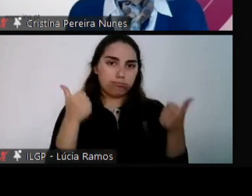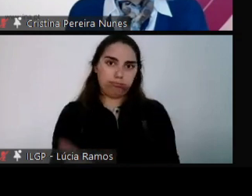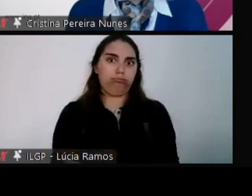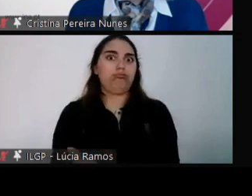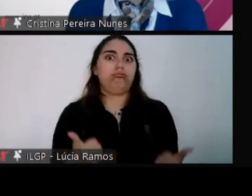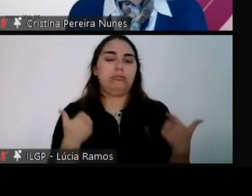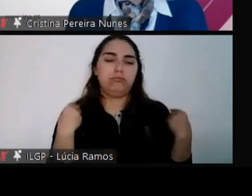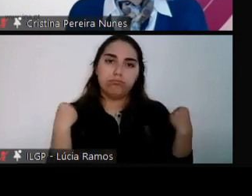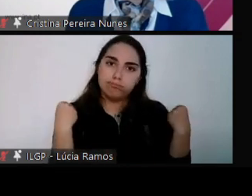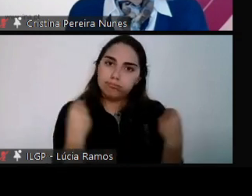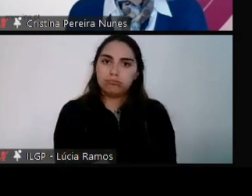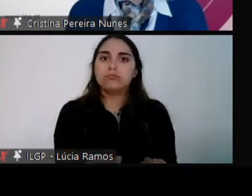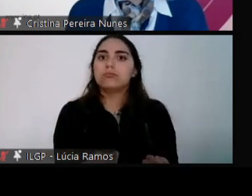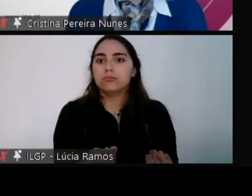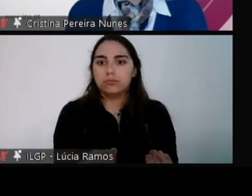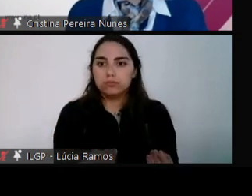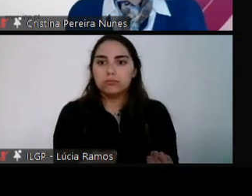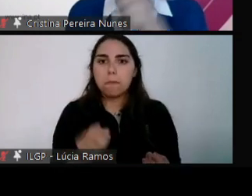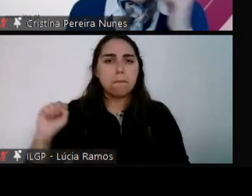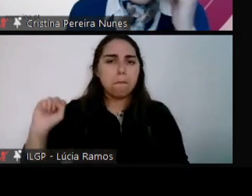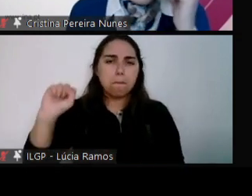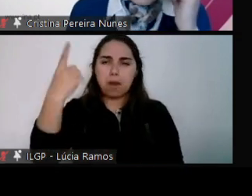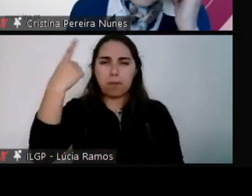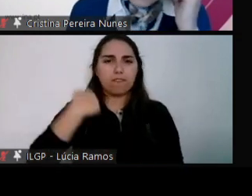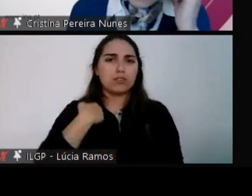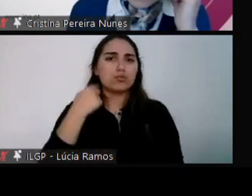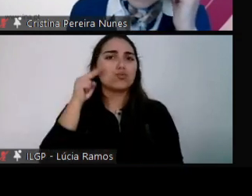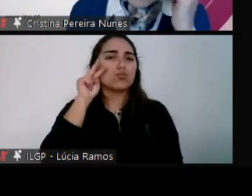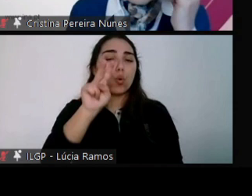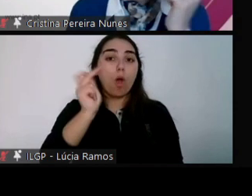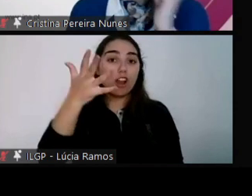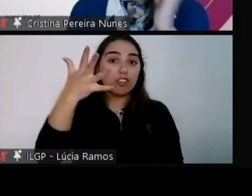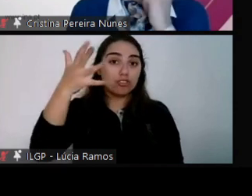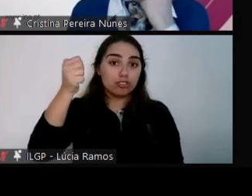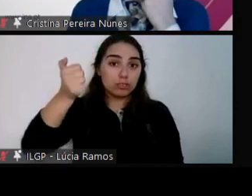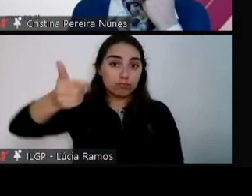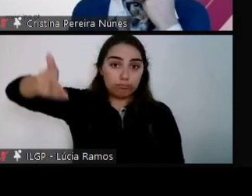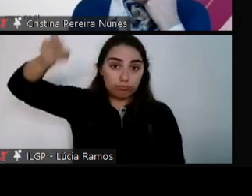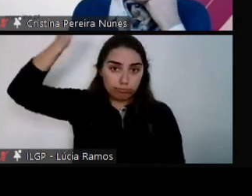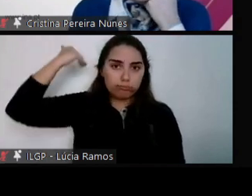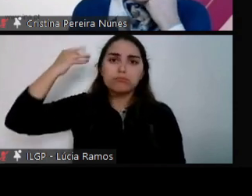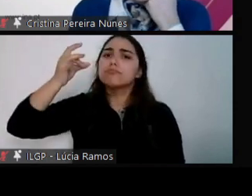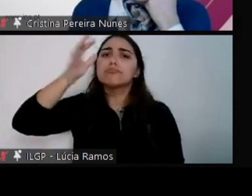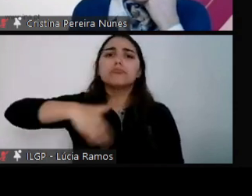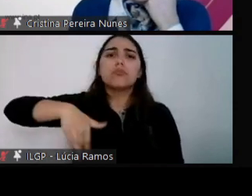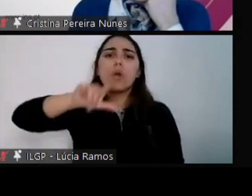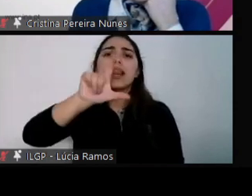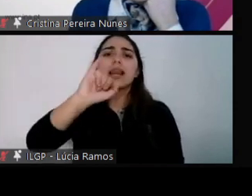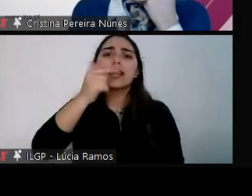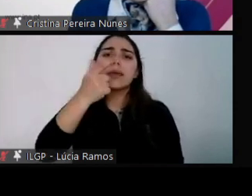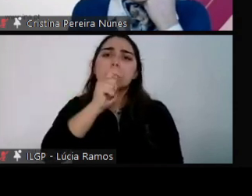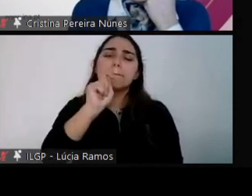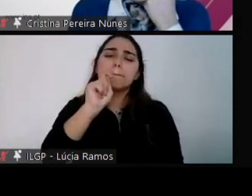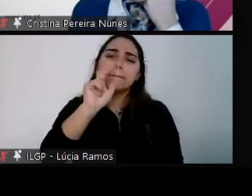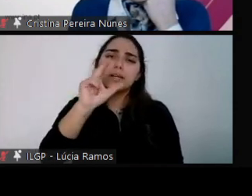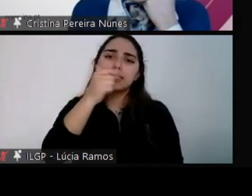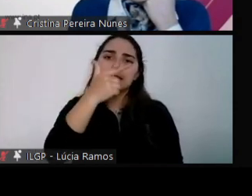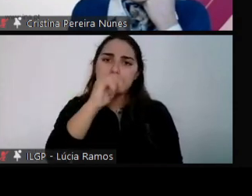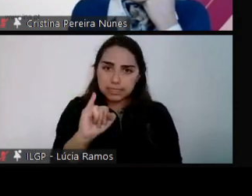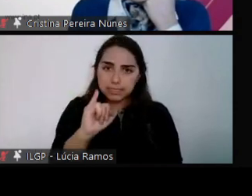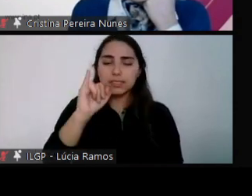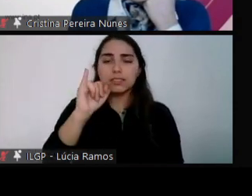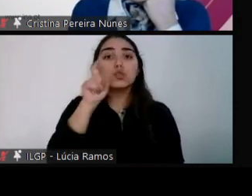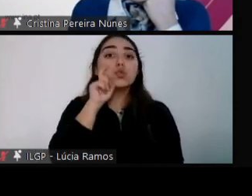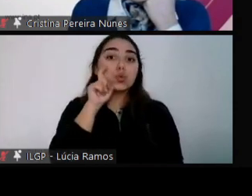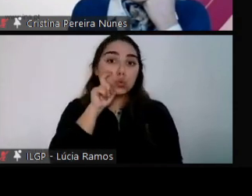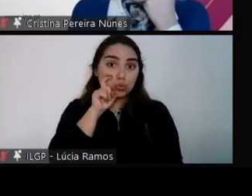disruptivo. A primeira vez que eu ouvi uma coisa destas foi há 15 anos na Liberty Seguros. Eu escrevi um livro sobre dashboards em 2009, 2010,